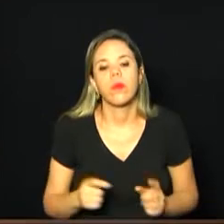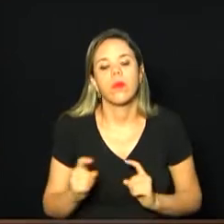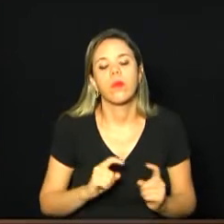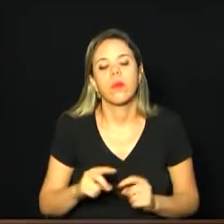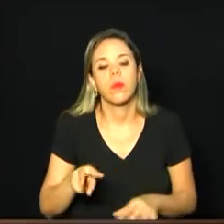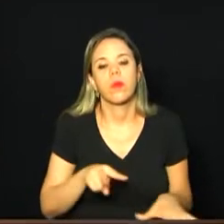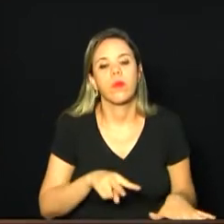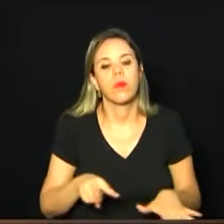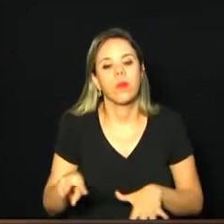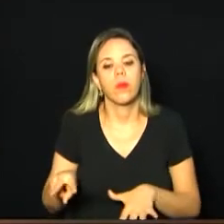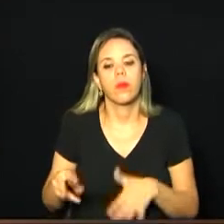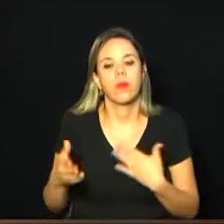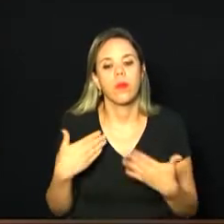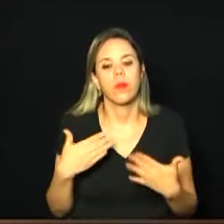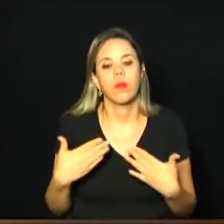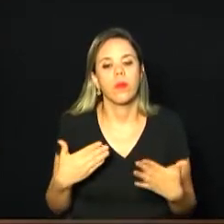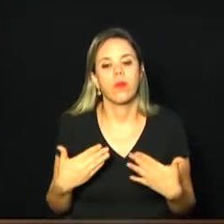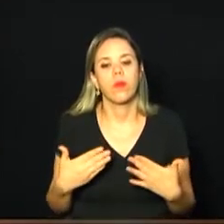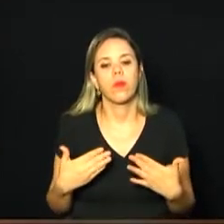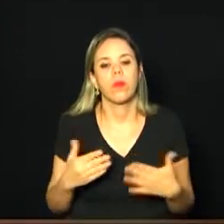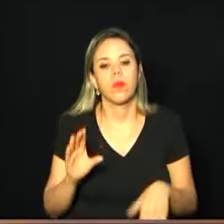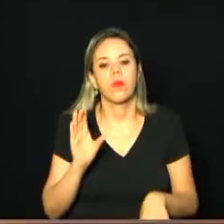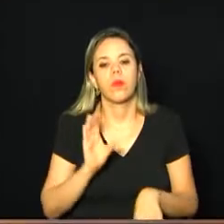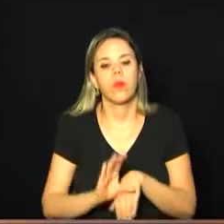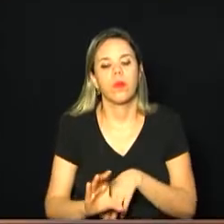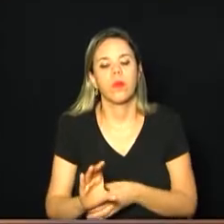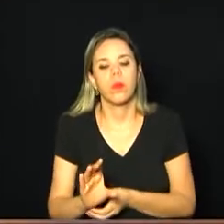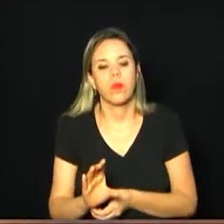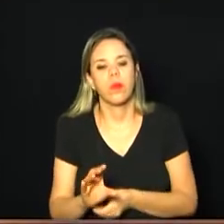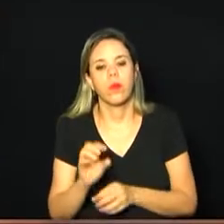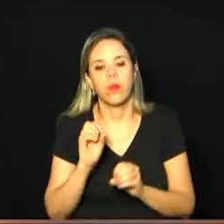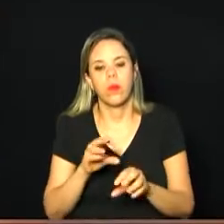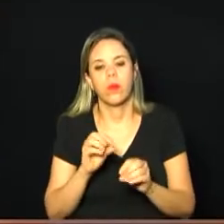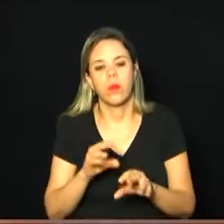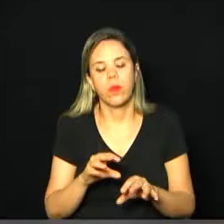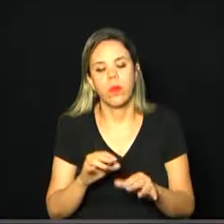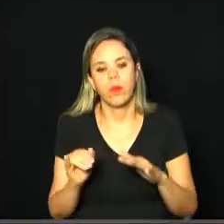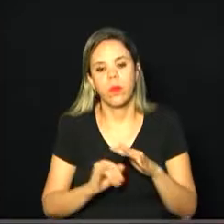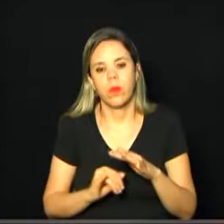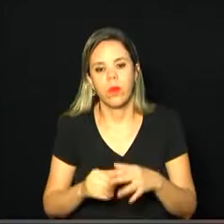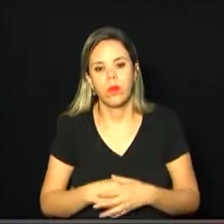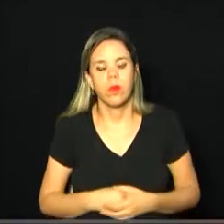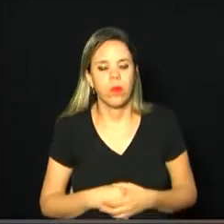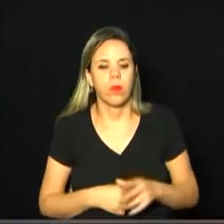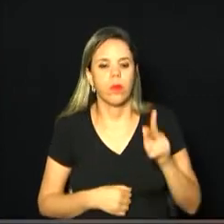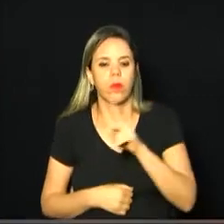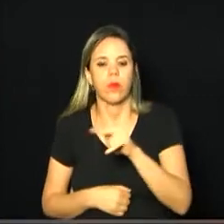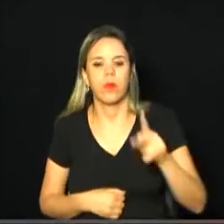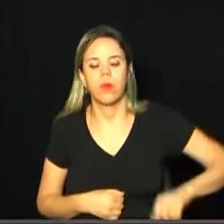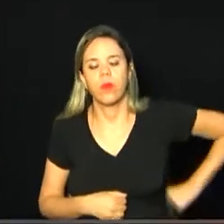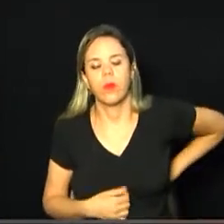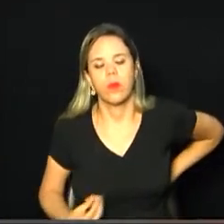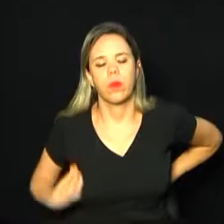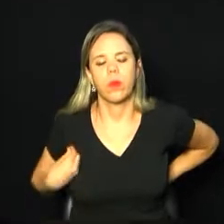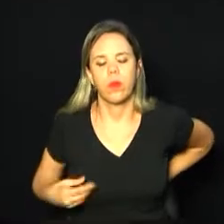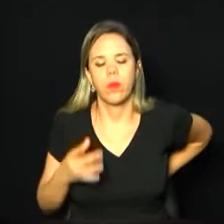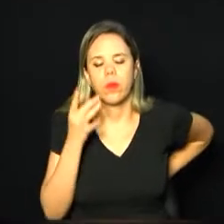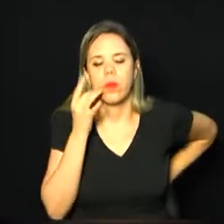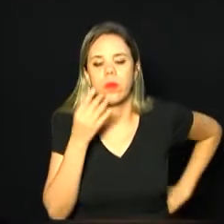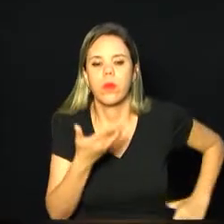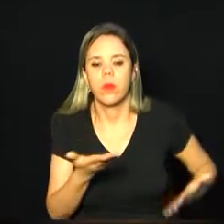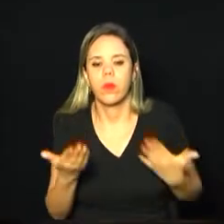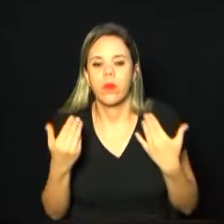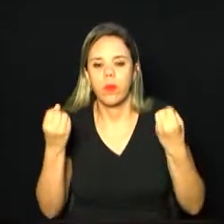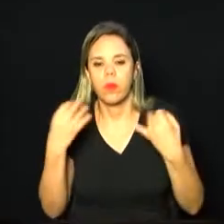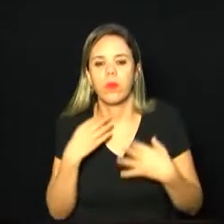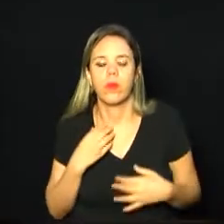reunião esta semana para um debate sobre os cursos que são ensinados na Instituição professores estiveram presentes